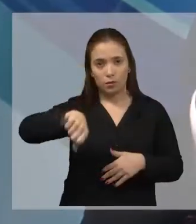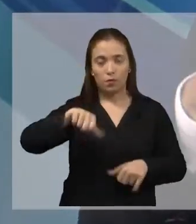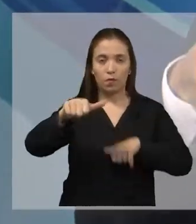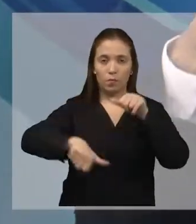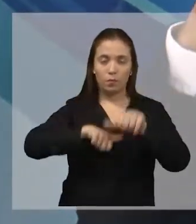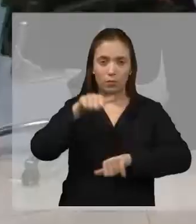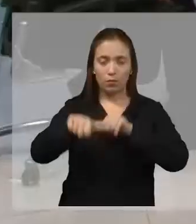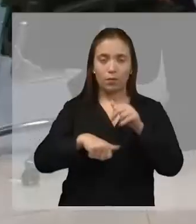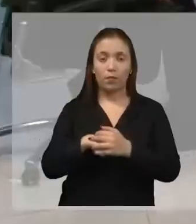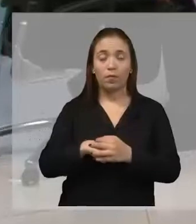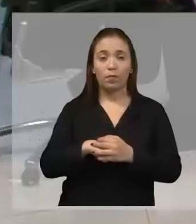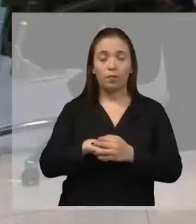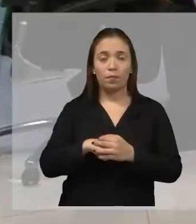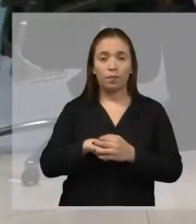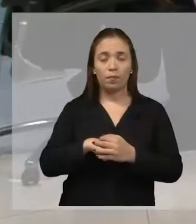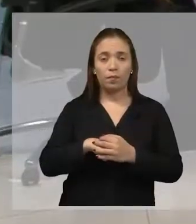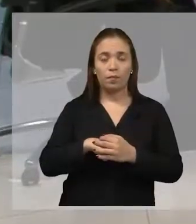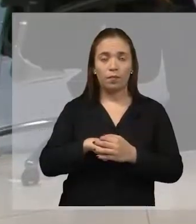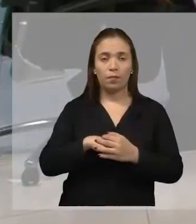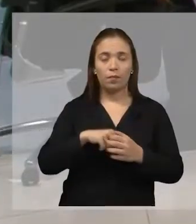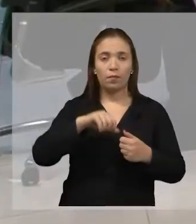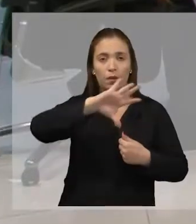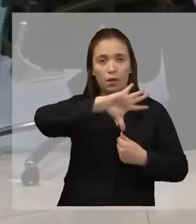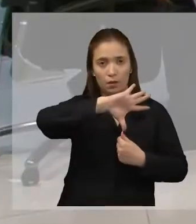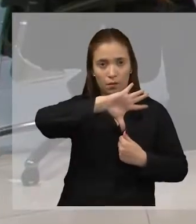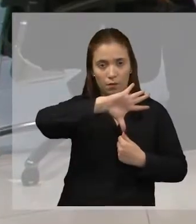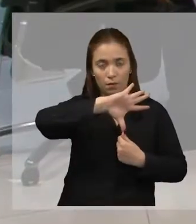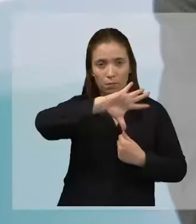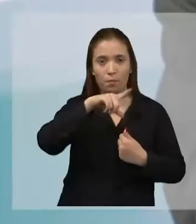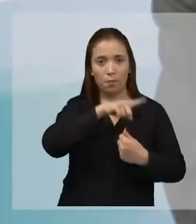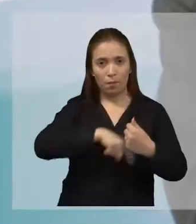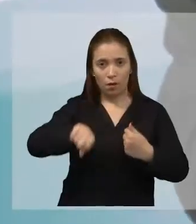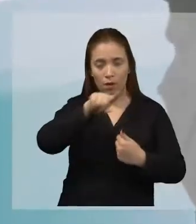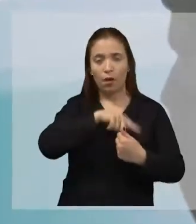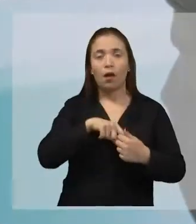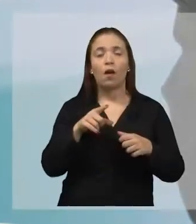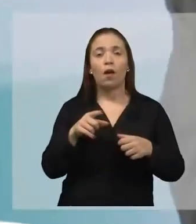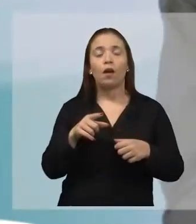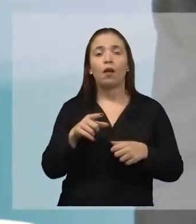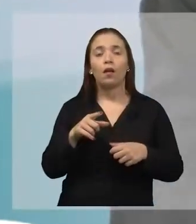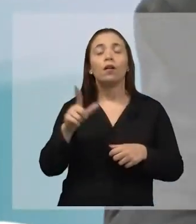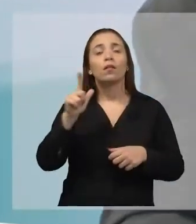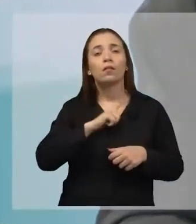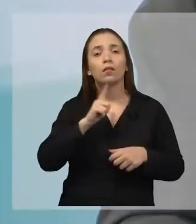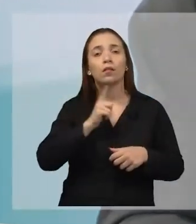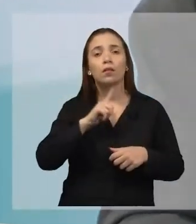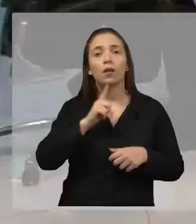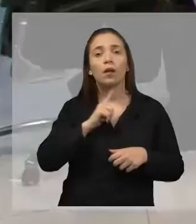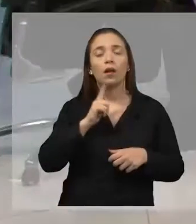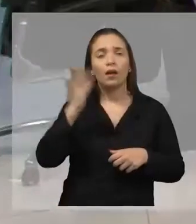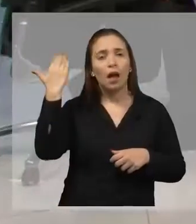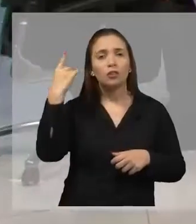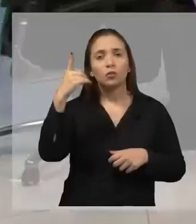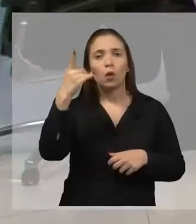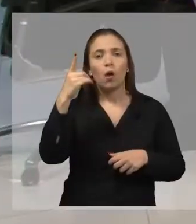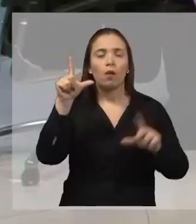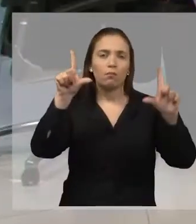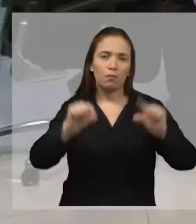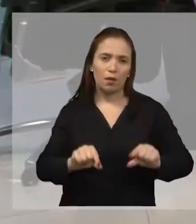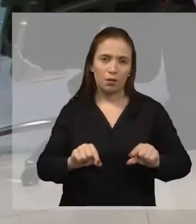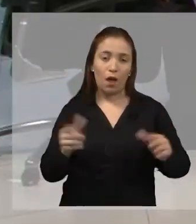sistema de capitalização. Né? O sistema de capitalização certamente terá um trabalho na aplicação